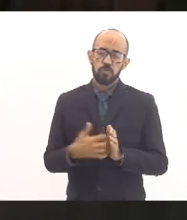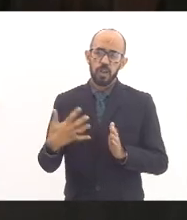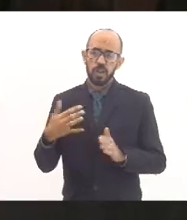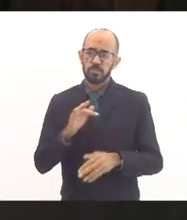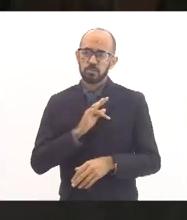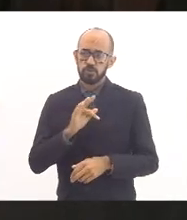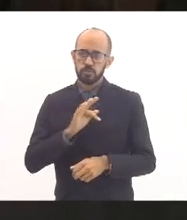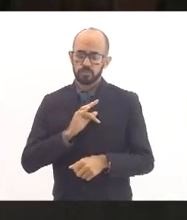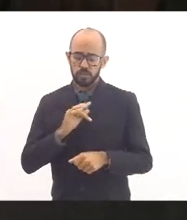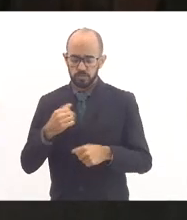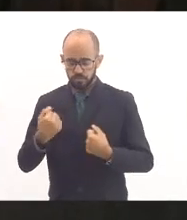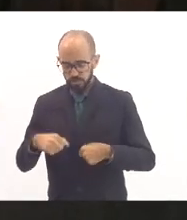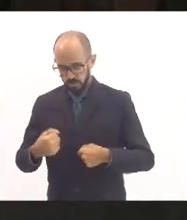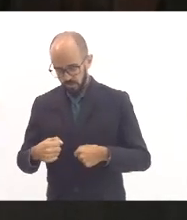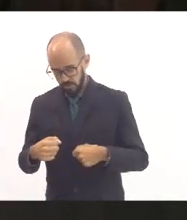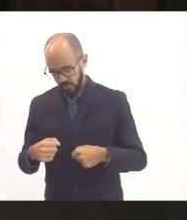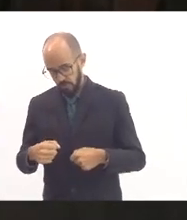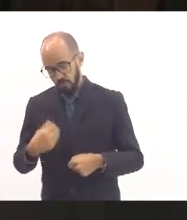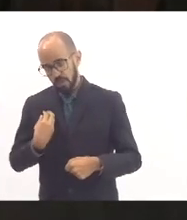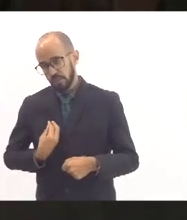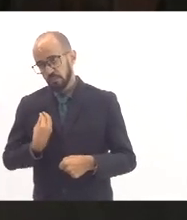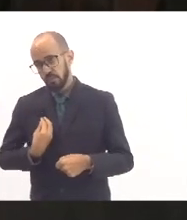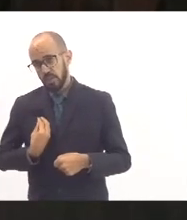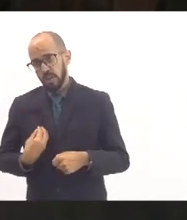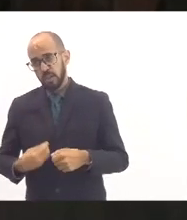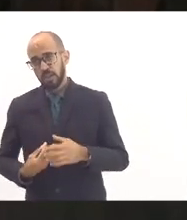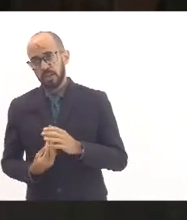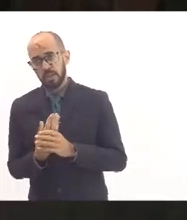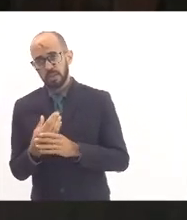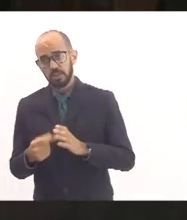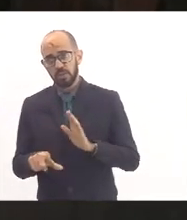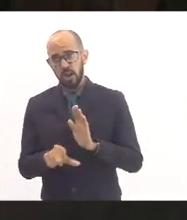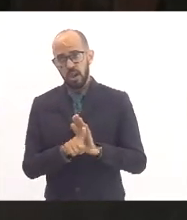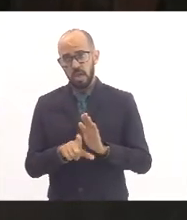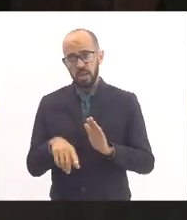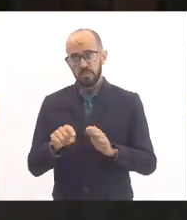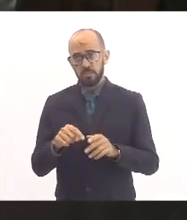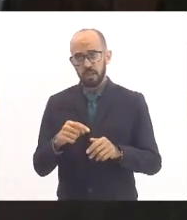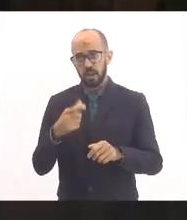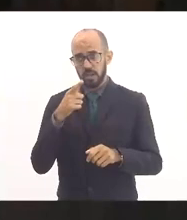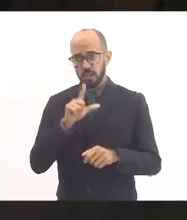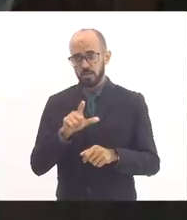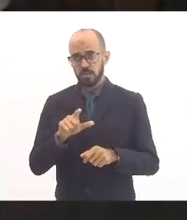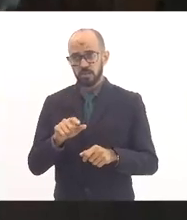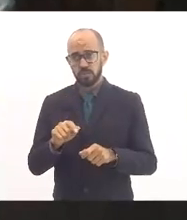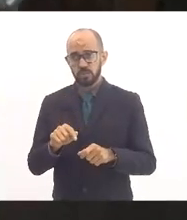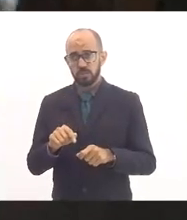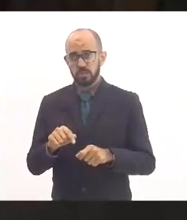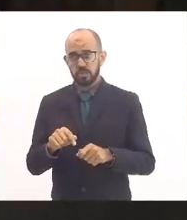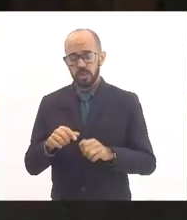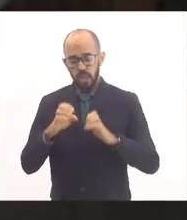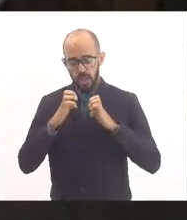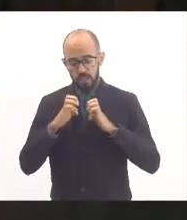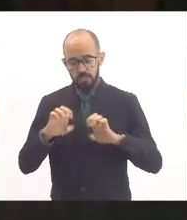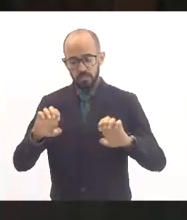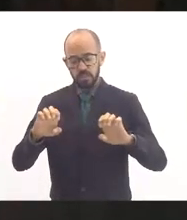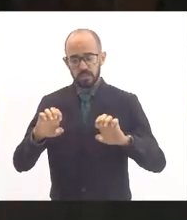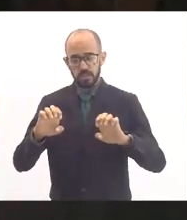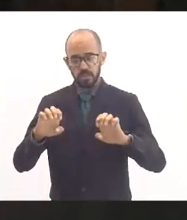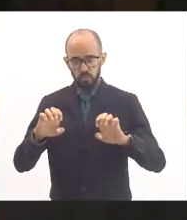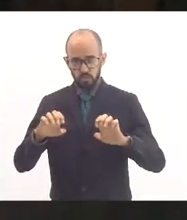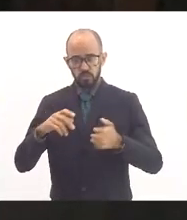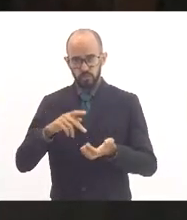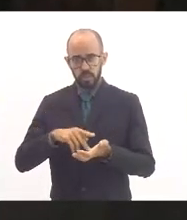policiais deveriam ter participado da confecção dessa lei orgânica para que ela pudesse ser a expressão a